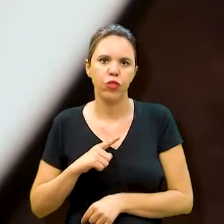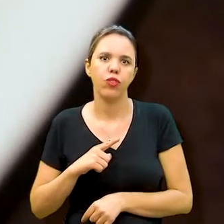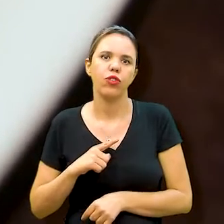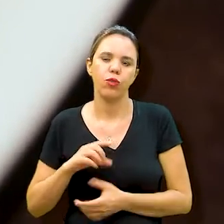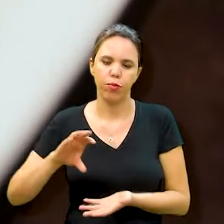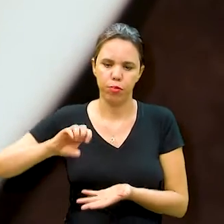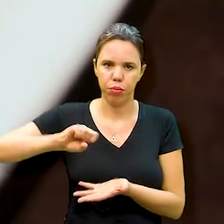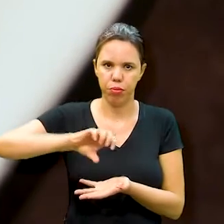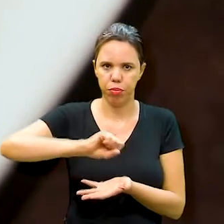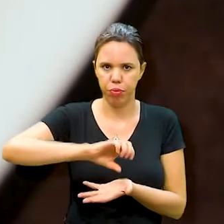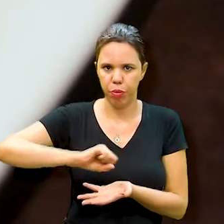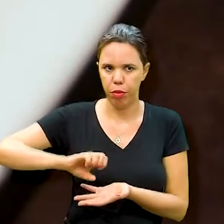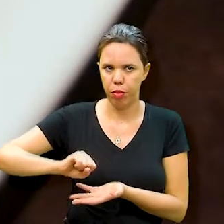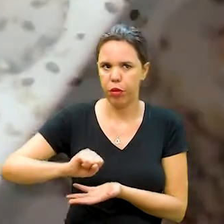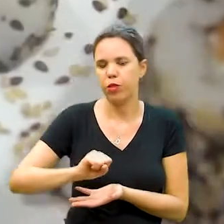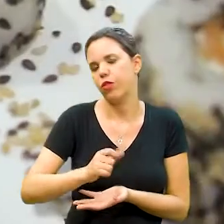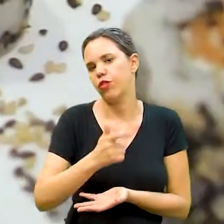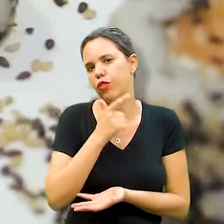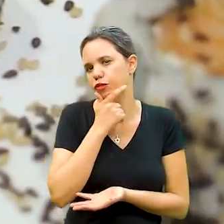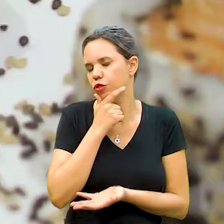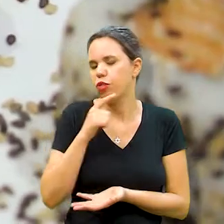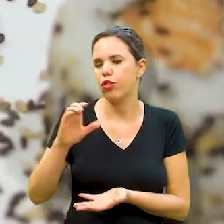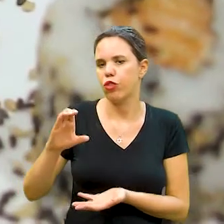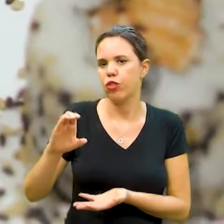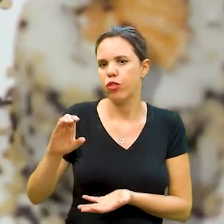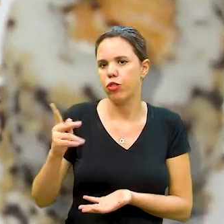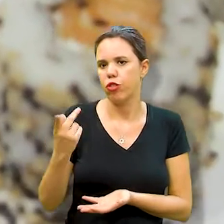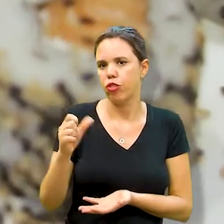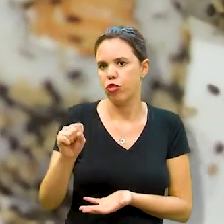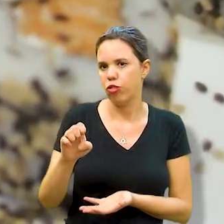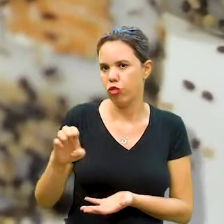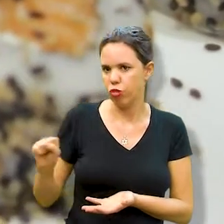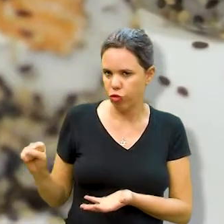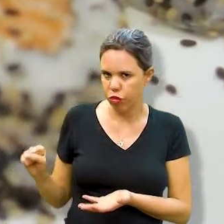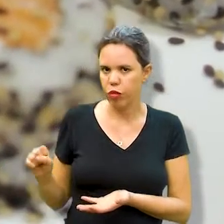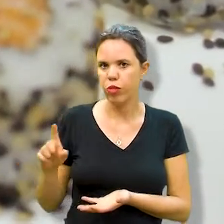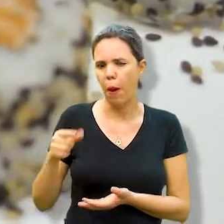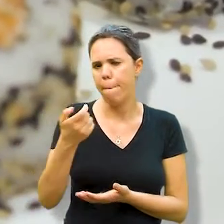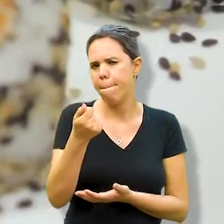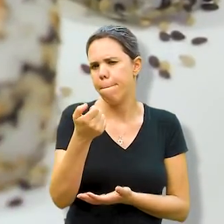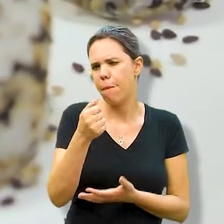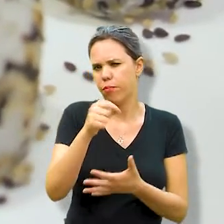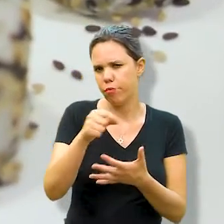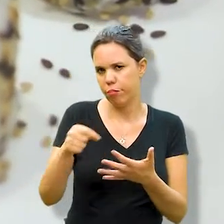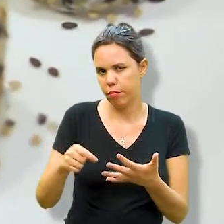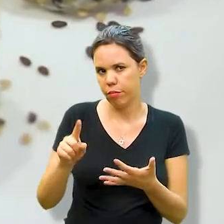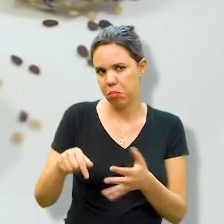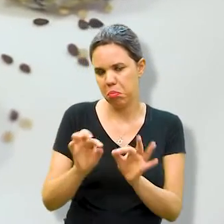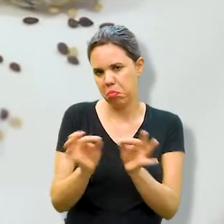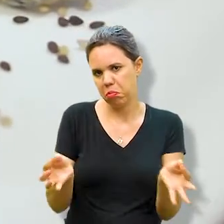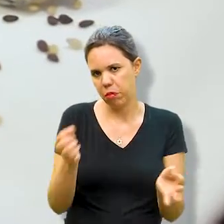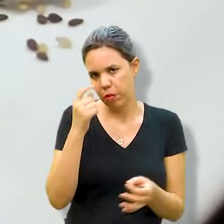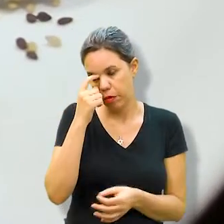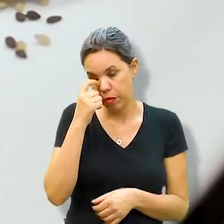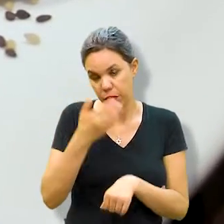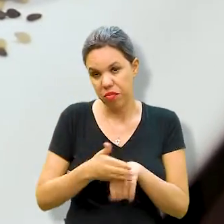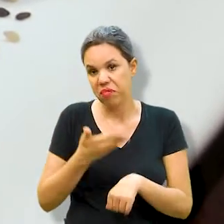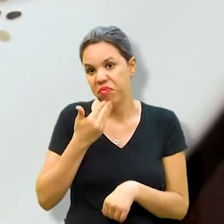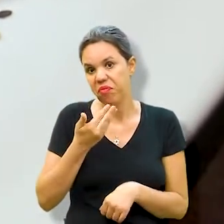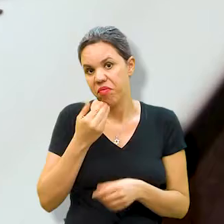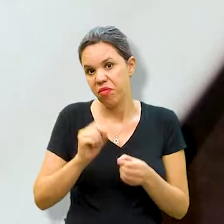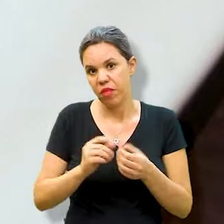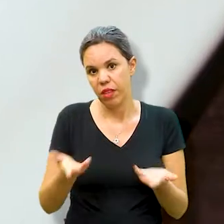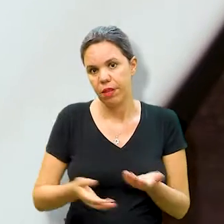crentes lentes isso perfeito é muita coisa né são poucos ingredientes simples